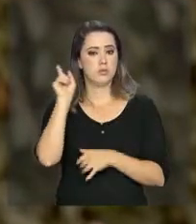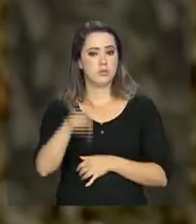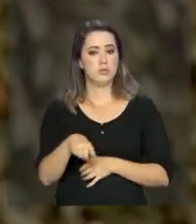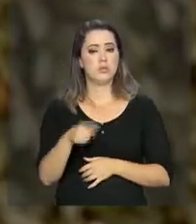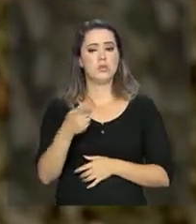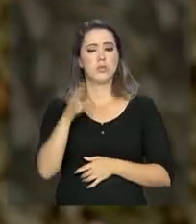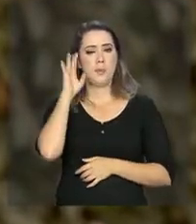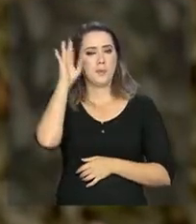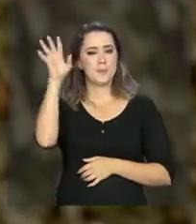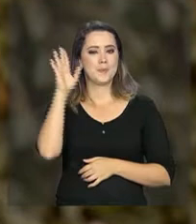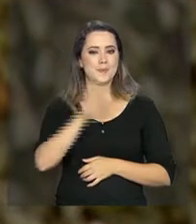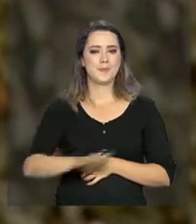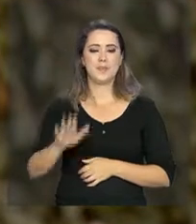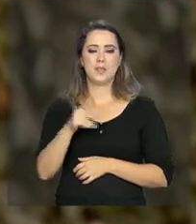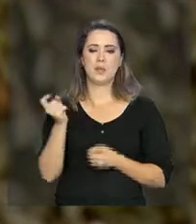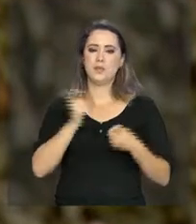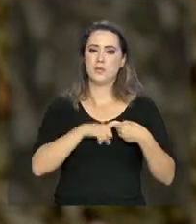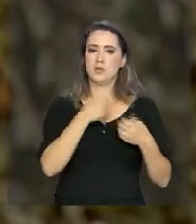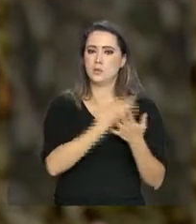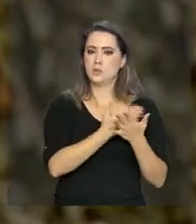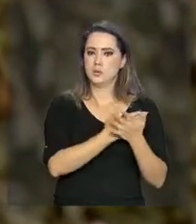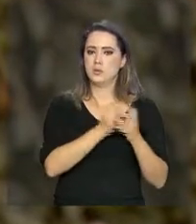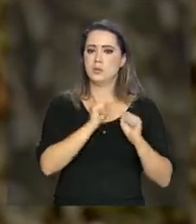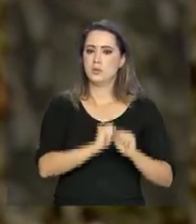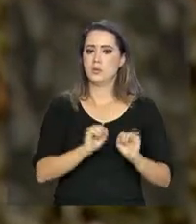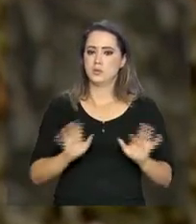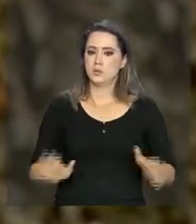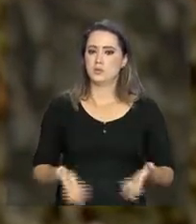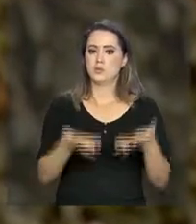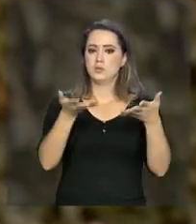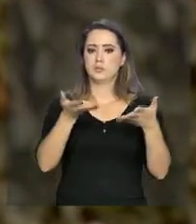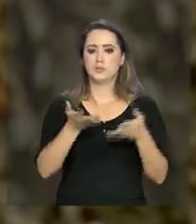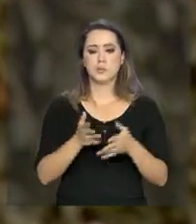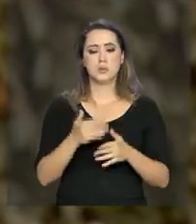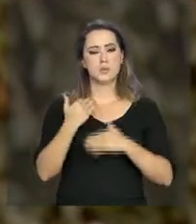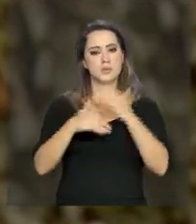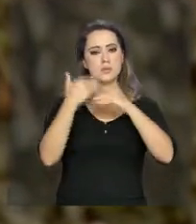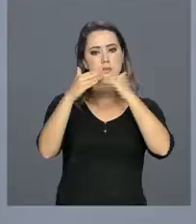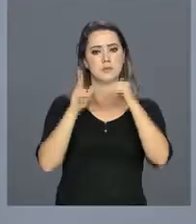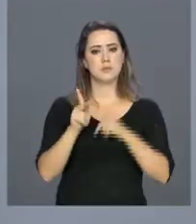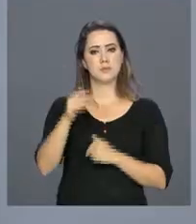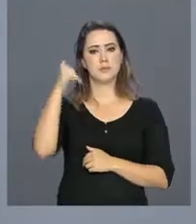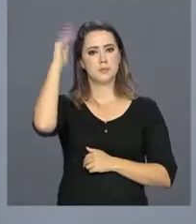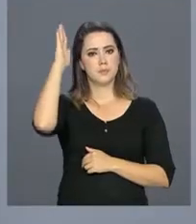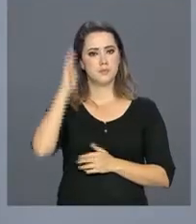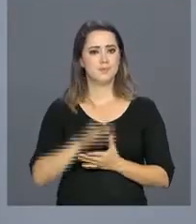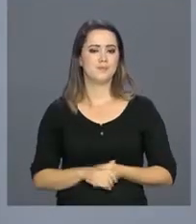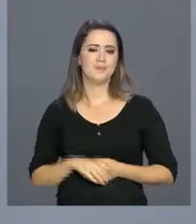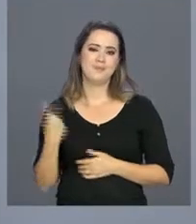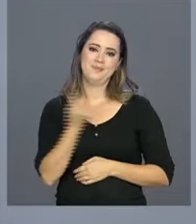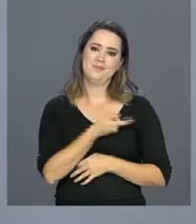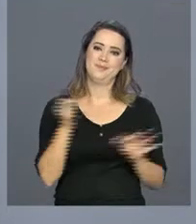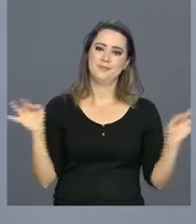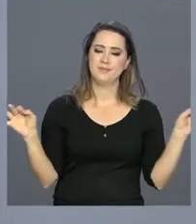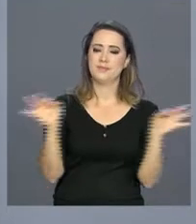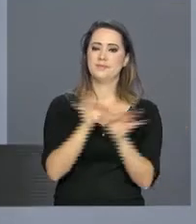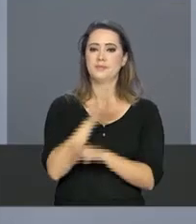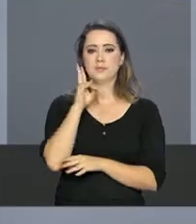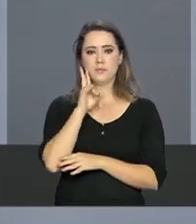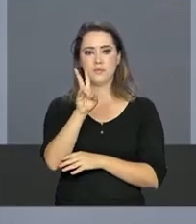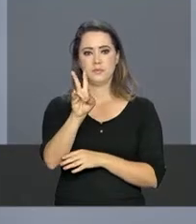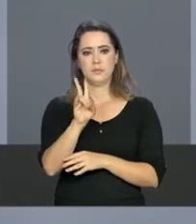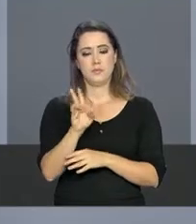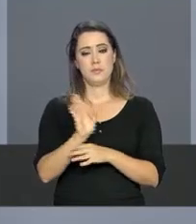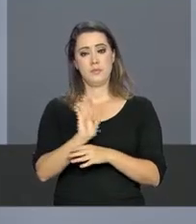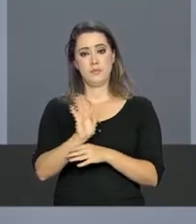agora voltando a estudar isso vai me é vai me dar oportunidade para crescer mais nós ficamos por aqui e você